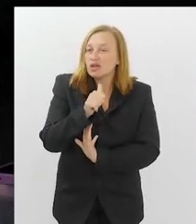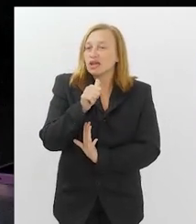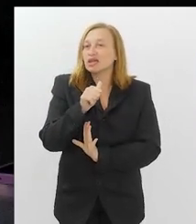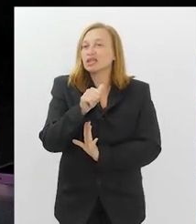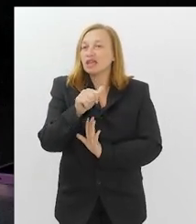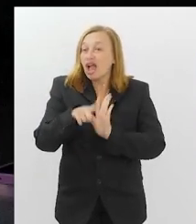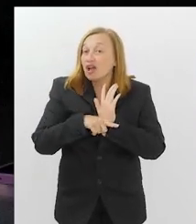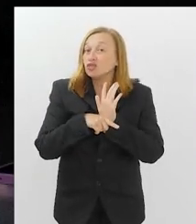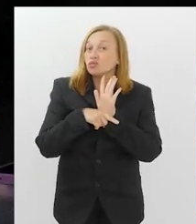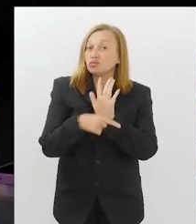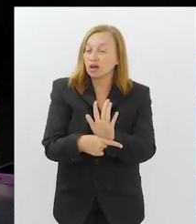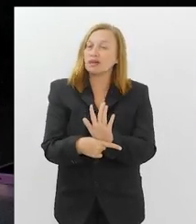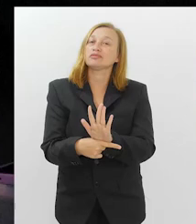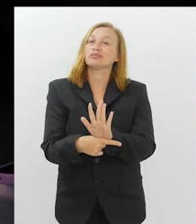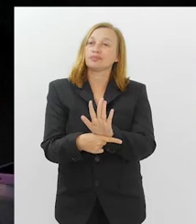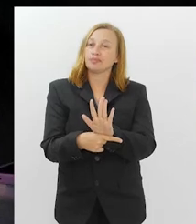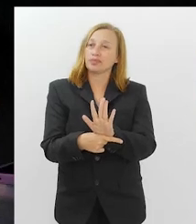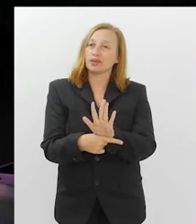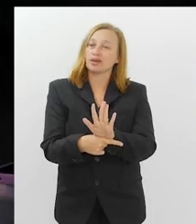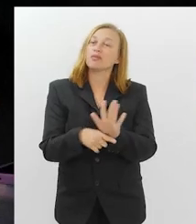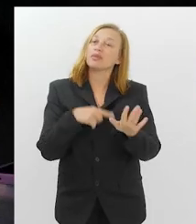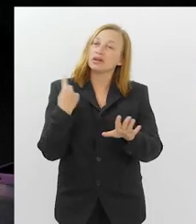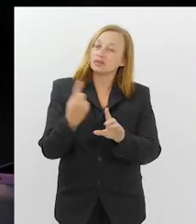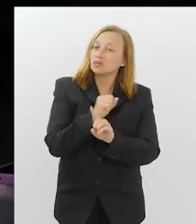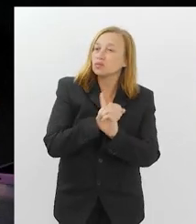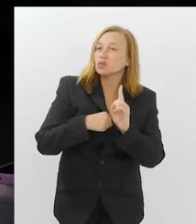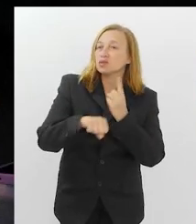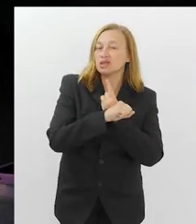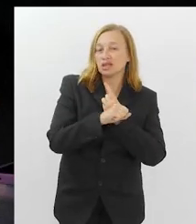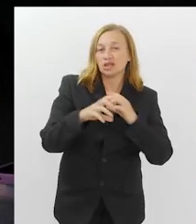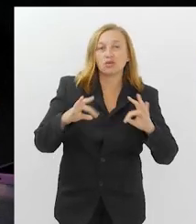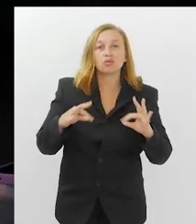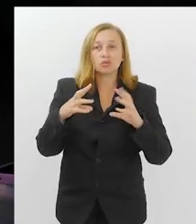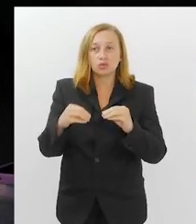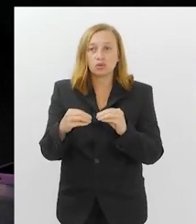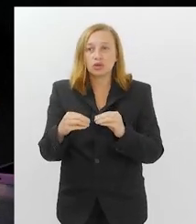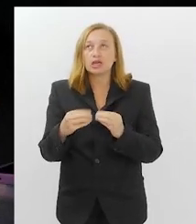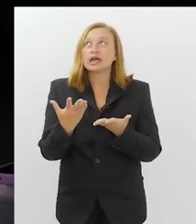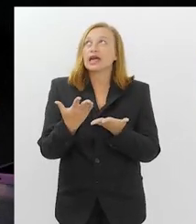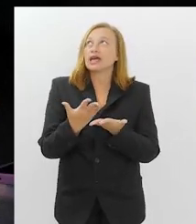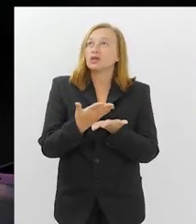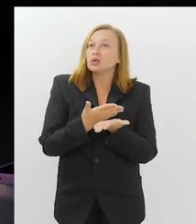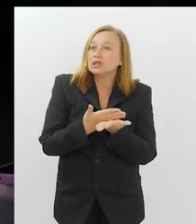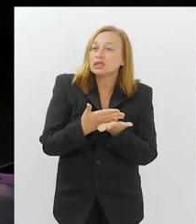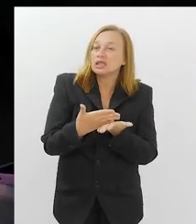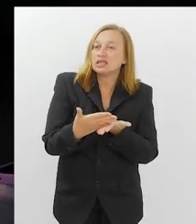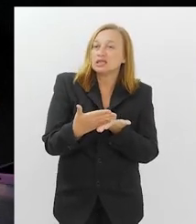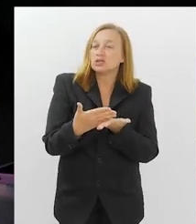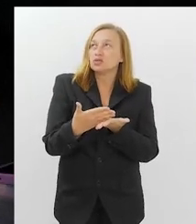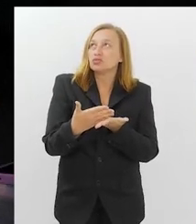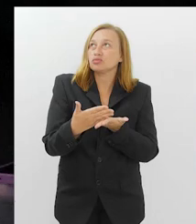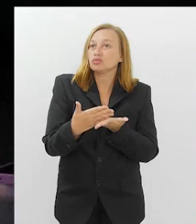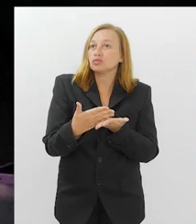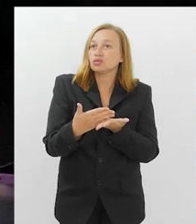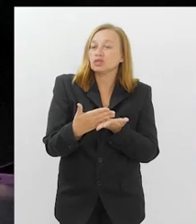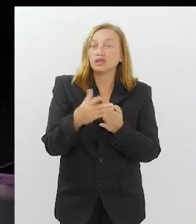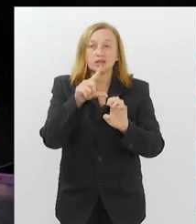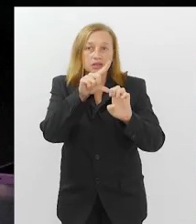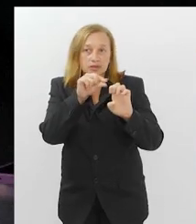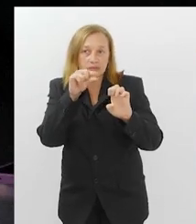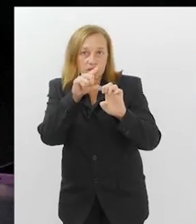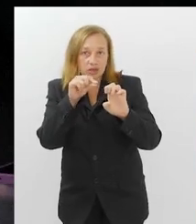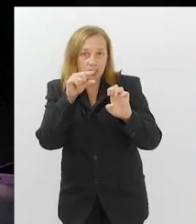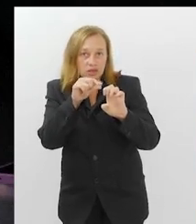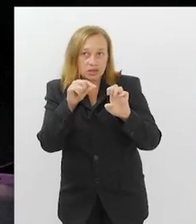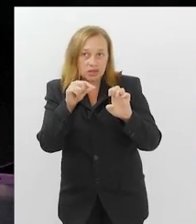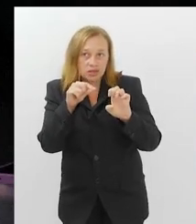têm contribuído e contribuído muito para a nossa sociedade como um todo, desde aquelas que são